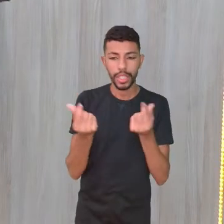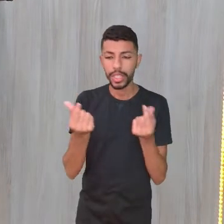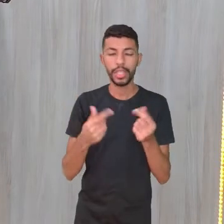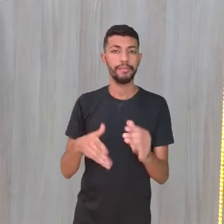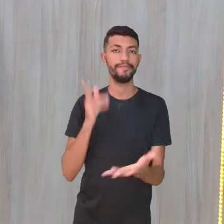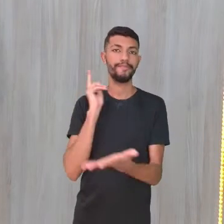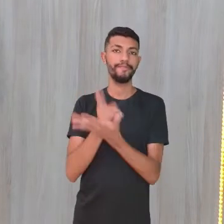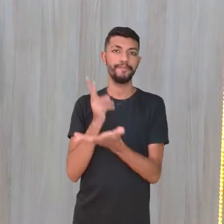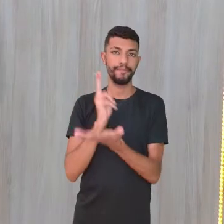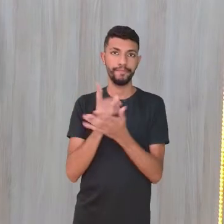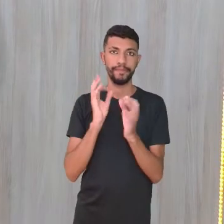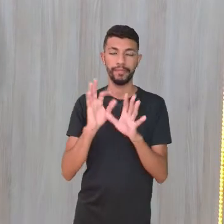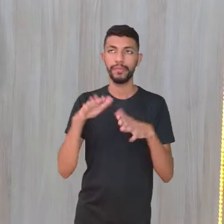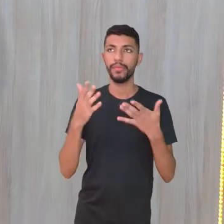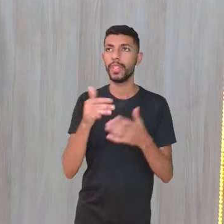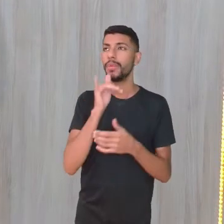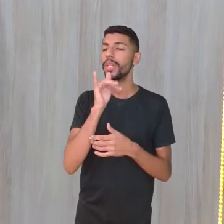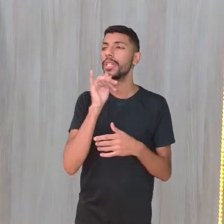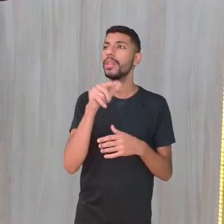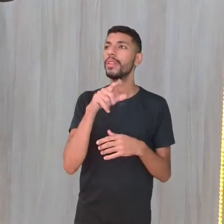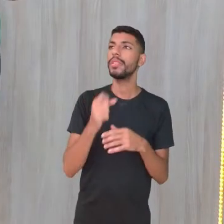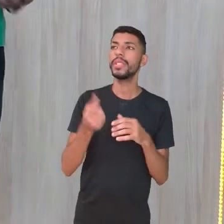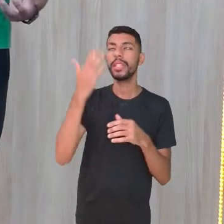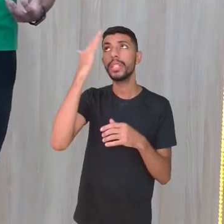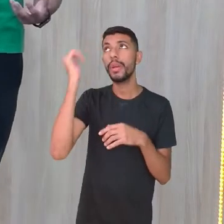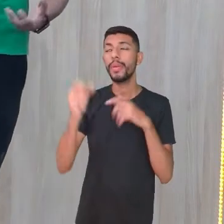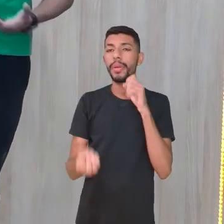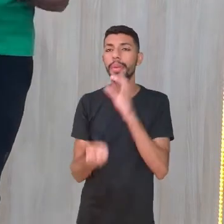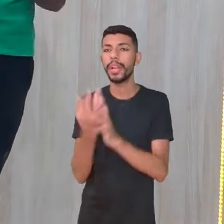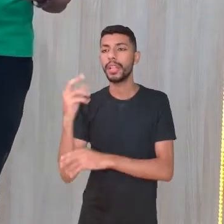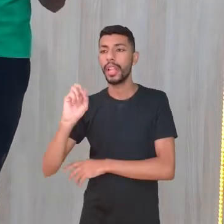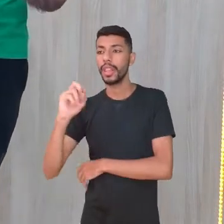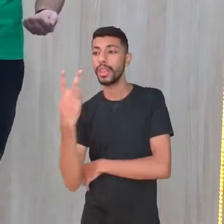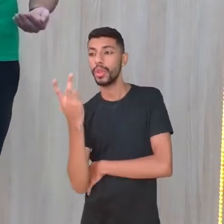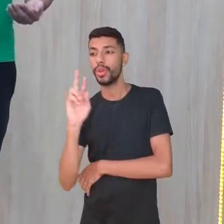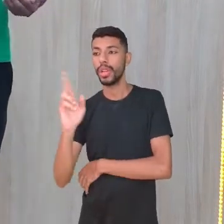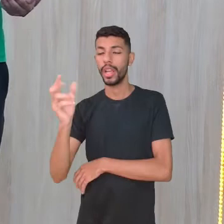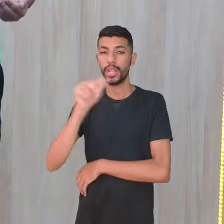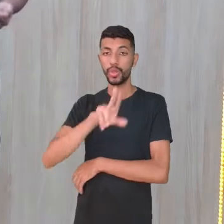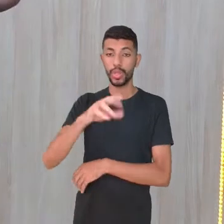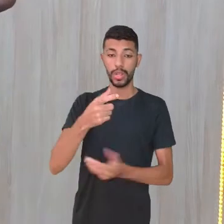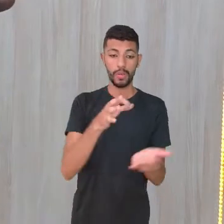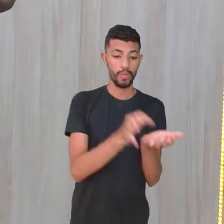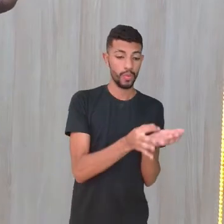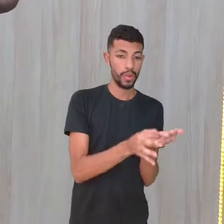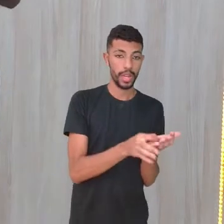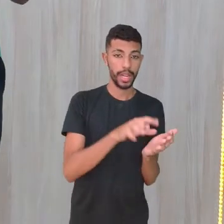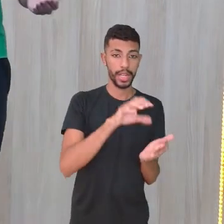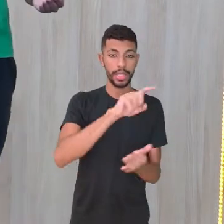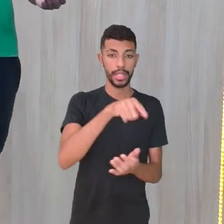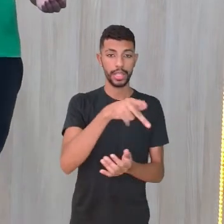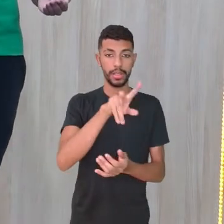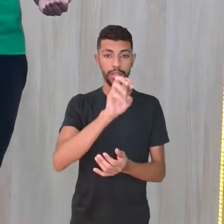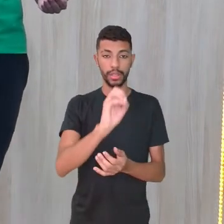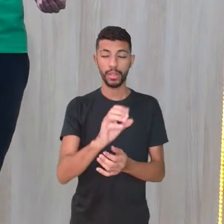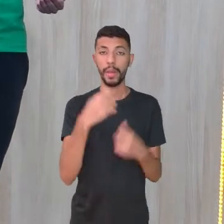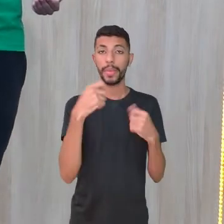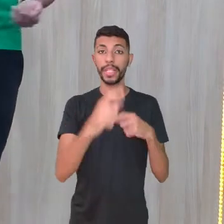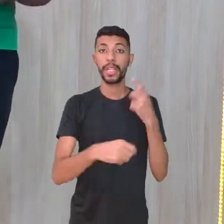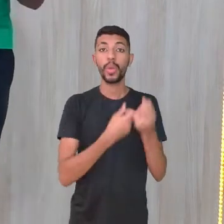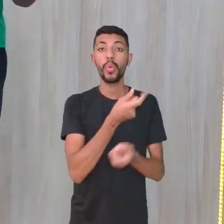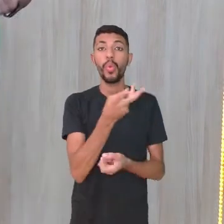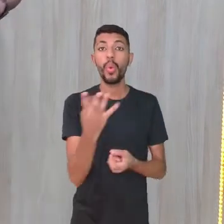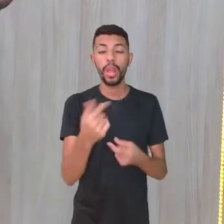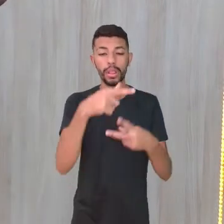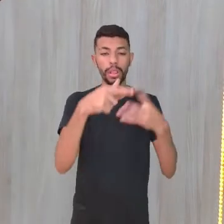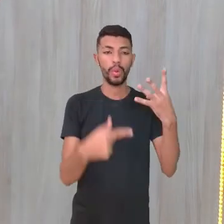você sabe que para formar R$2 com moedas de 50 centavos, eu preciso de 4 moedas. O